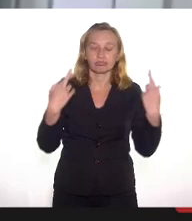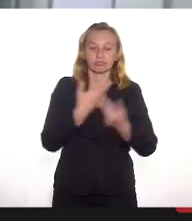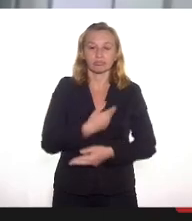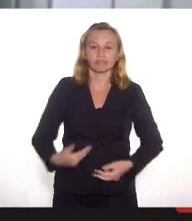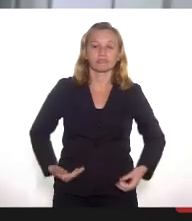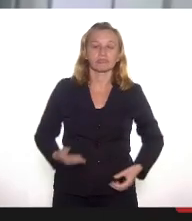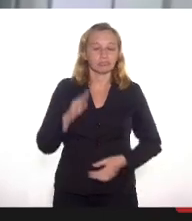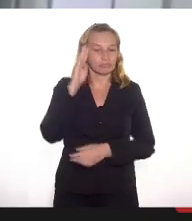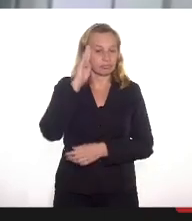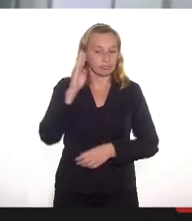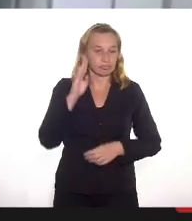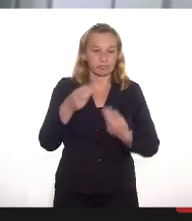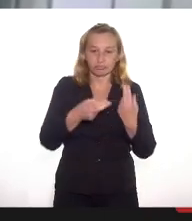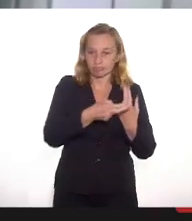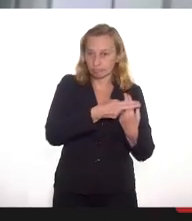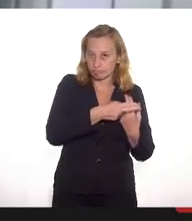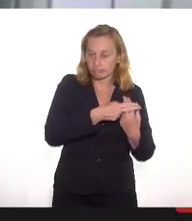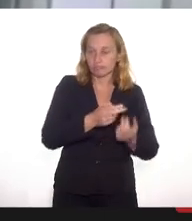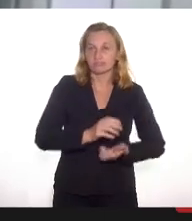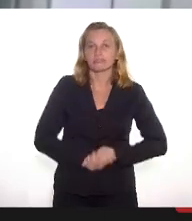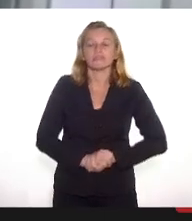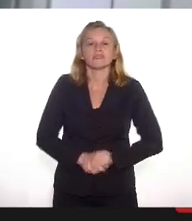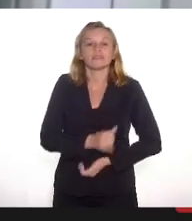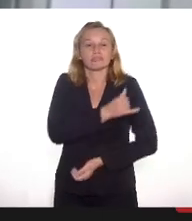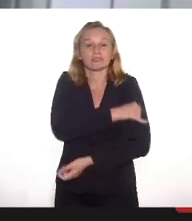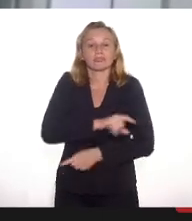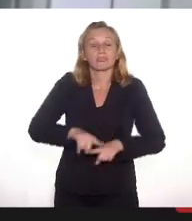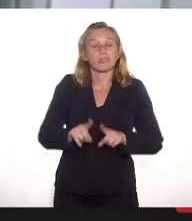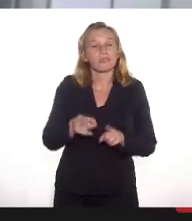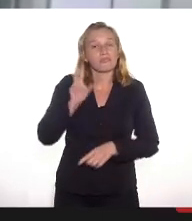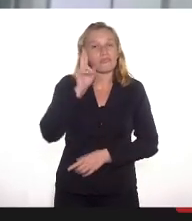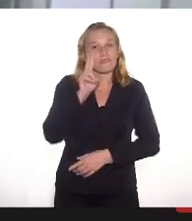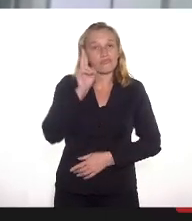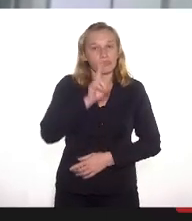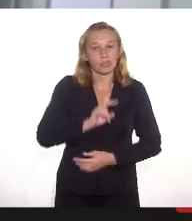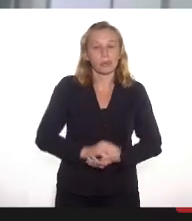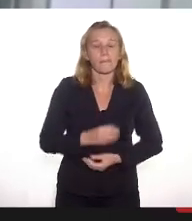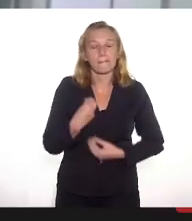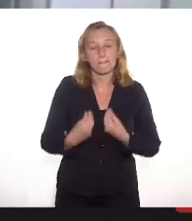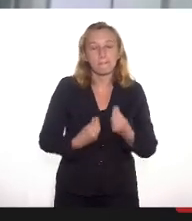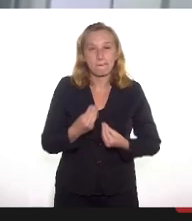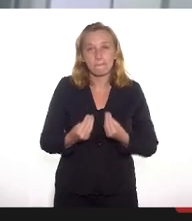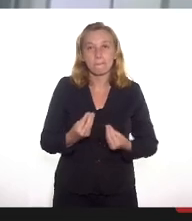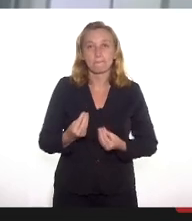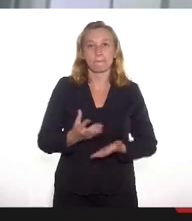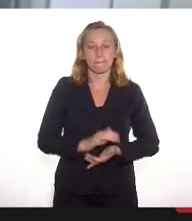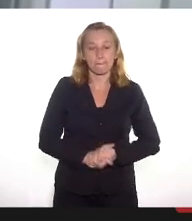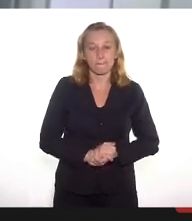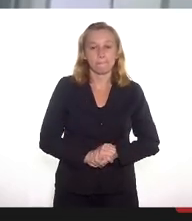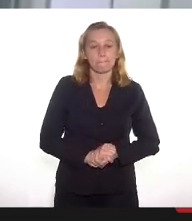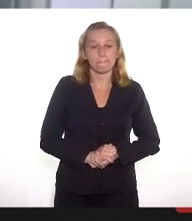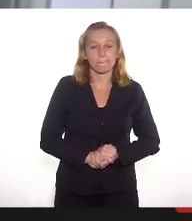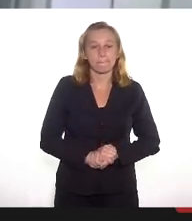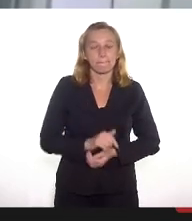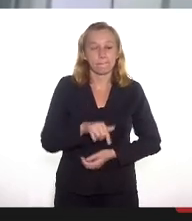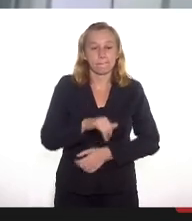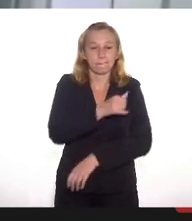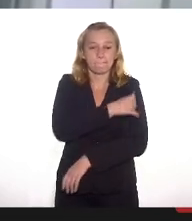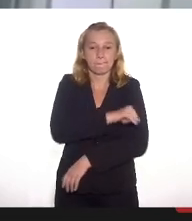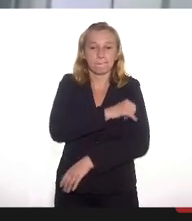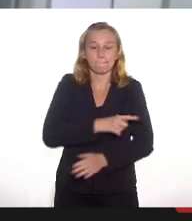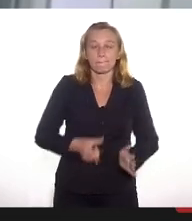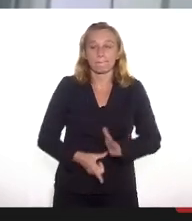pública específica sobre a aprovação dos do Rio de Janeiro acho para lembrar como que ele vem sendo atacado no Brasil né